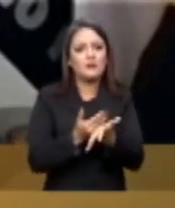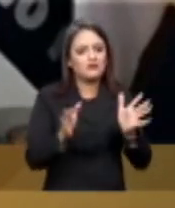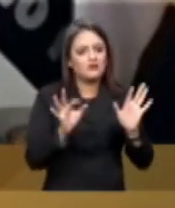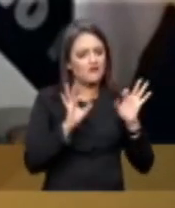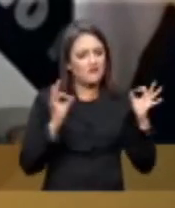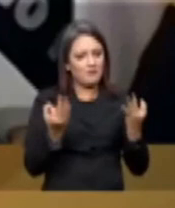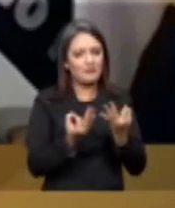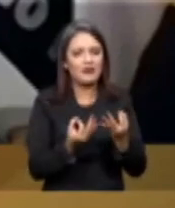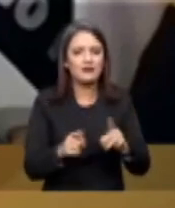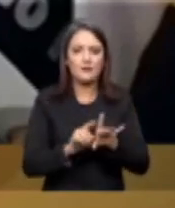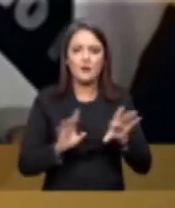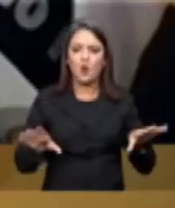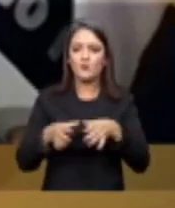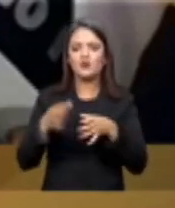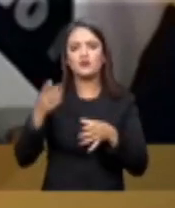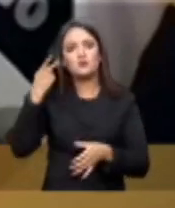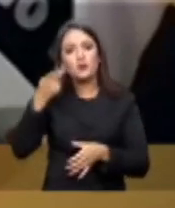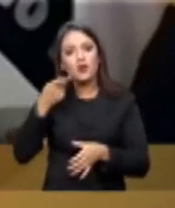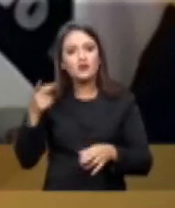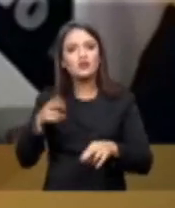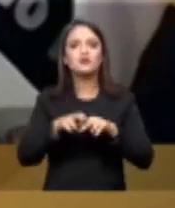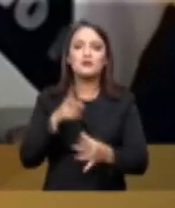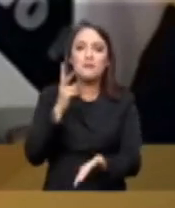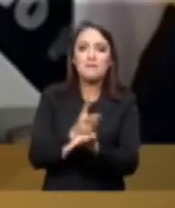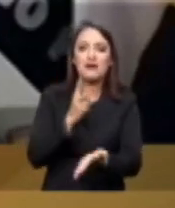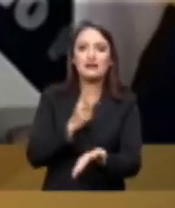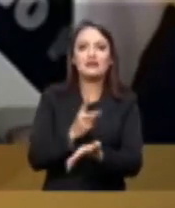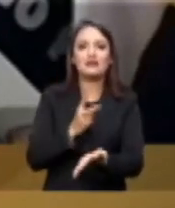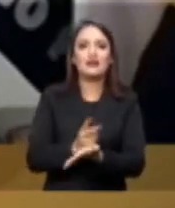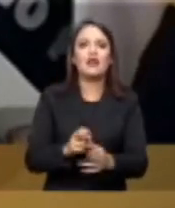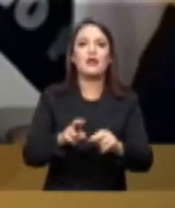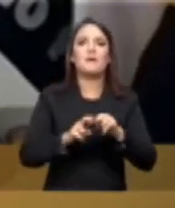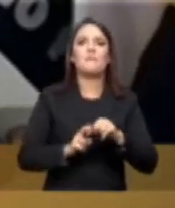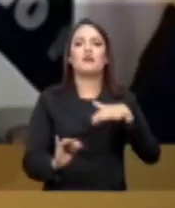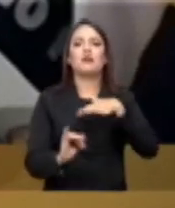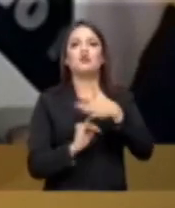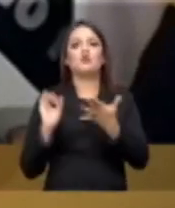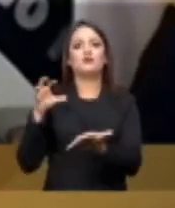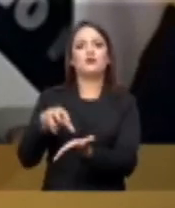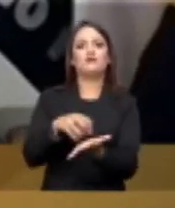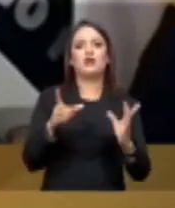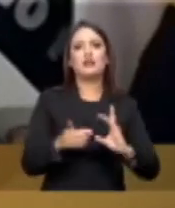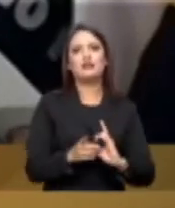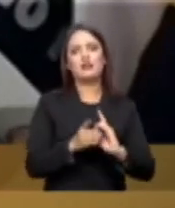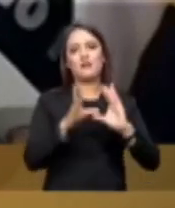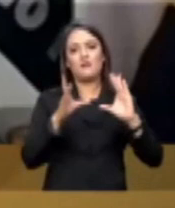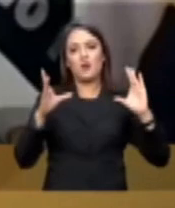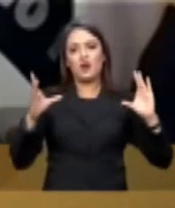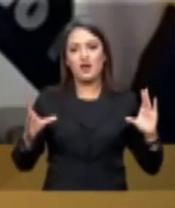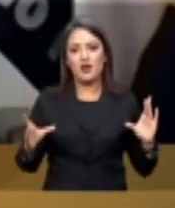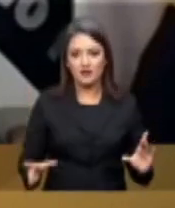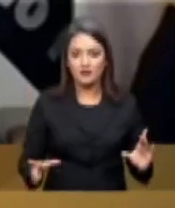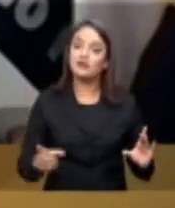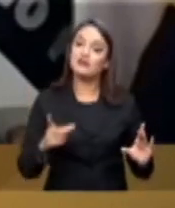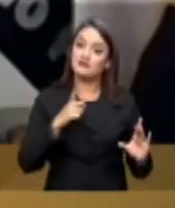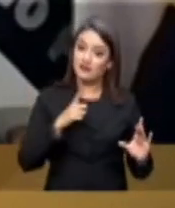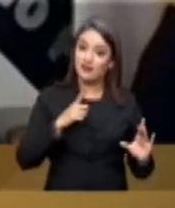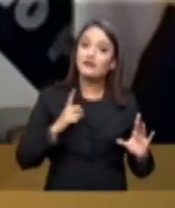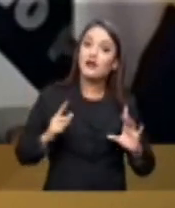comunidade política se mantém graças às nossas instituições democráticas que estão em pleno